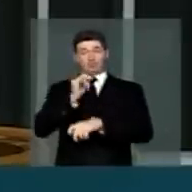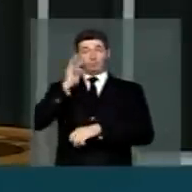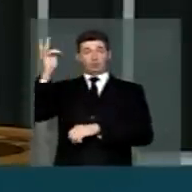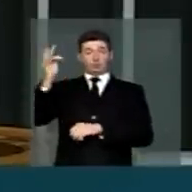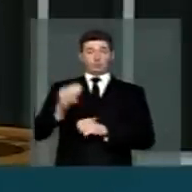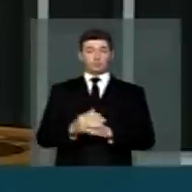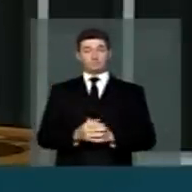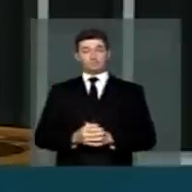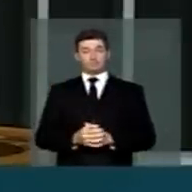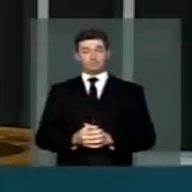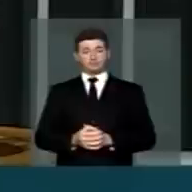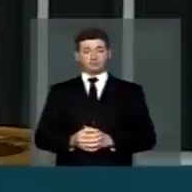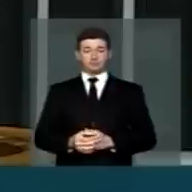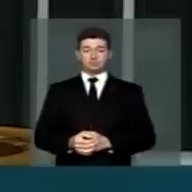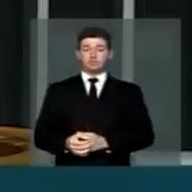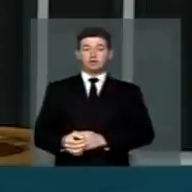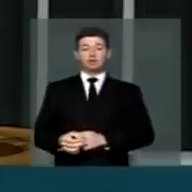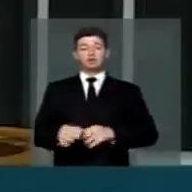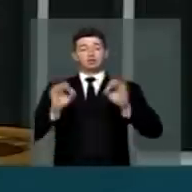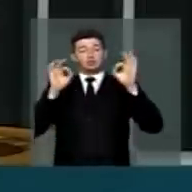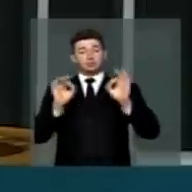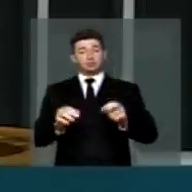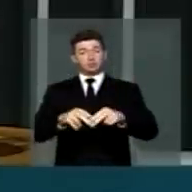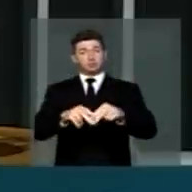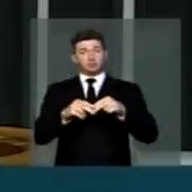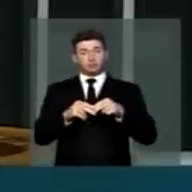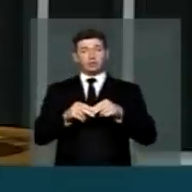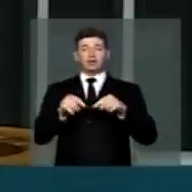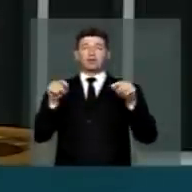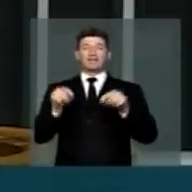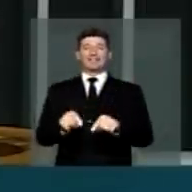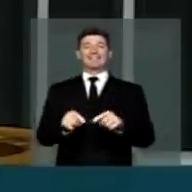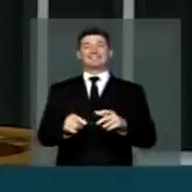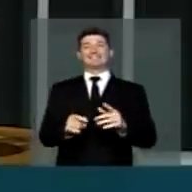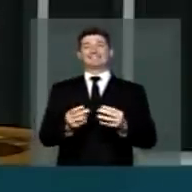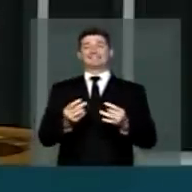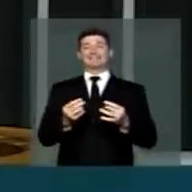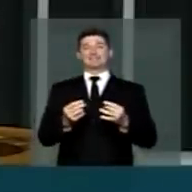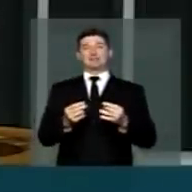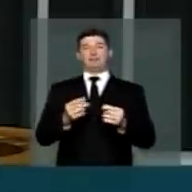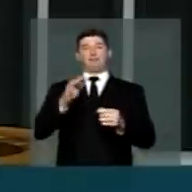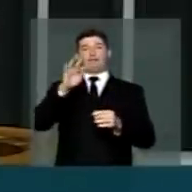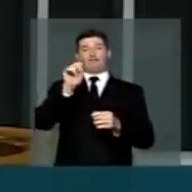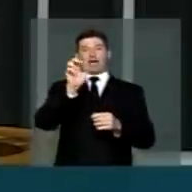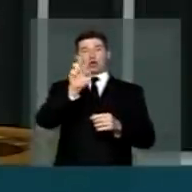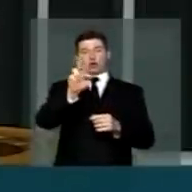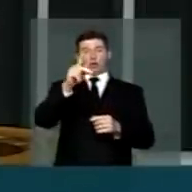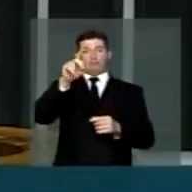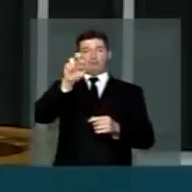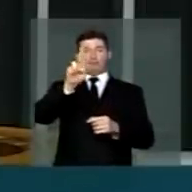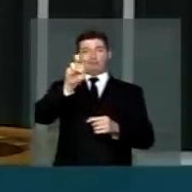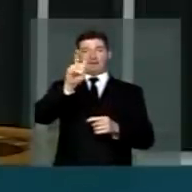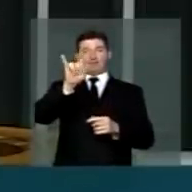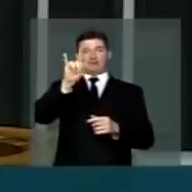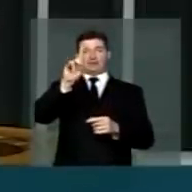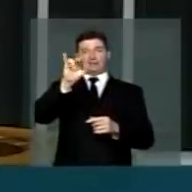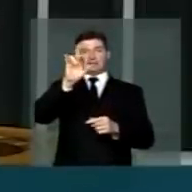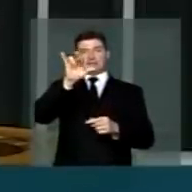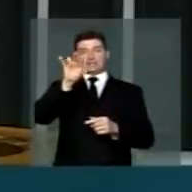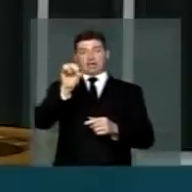aposentados, exatamente por causa desse famigerado fator previdenciário. Em abril deste